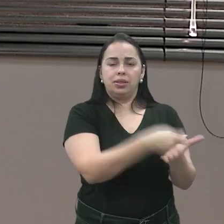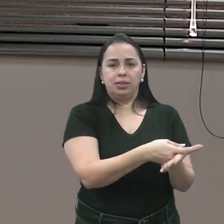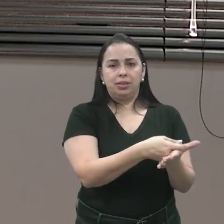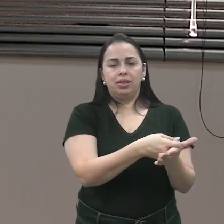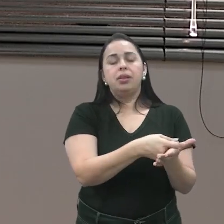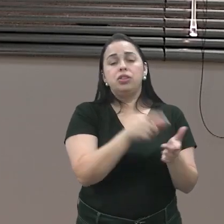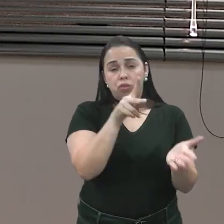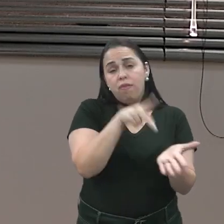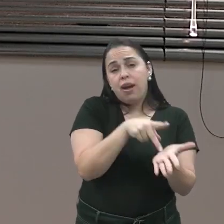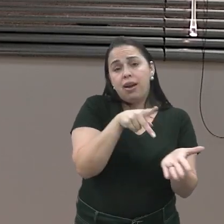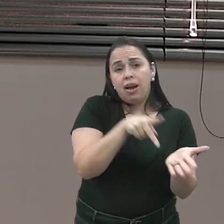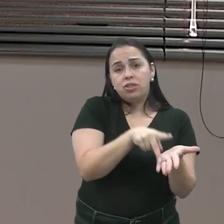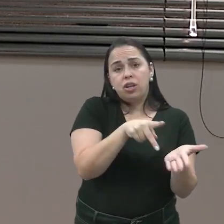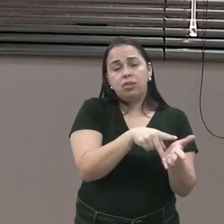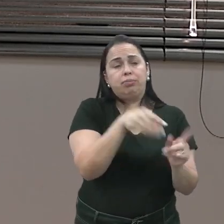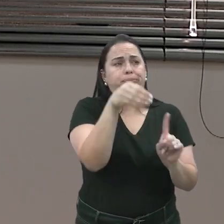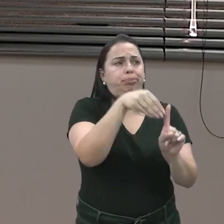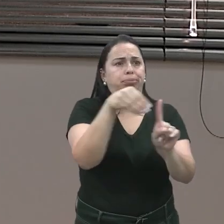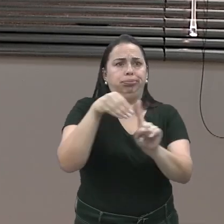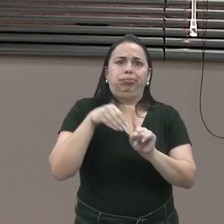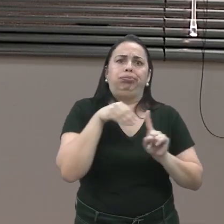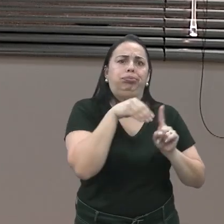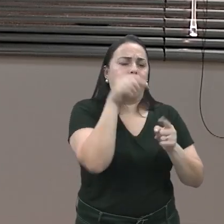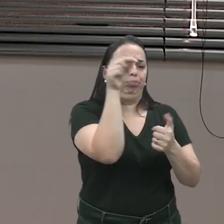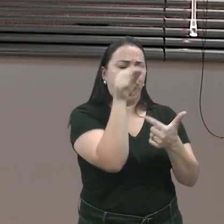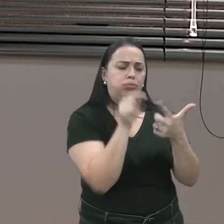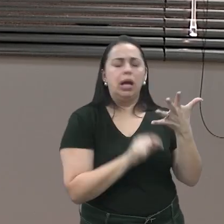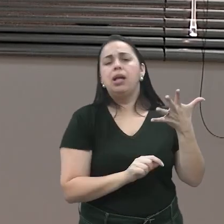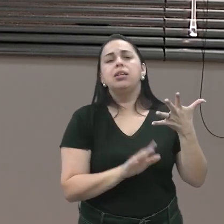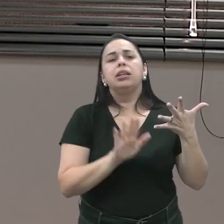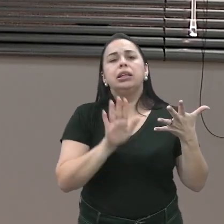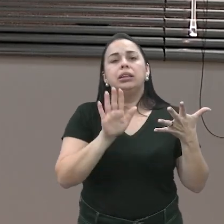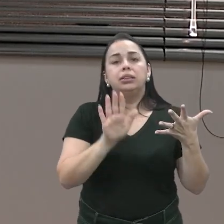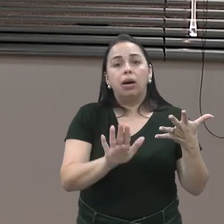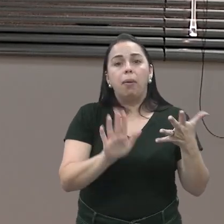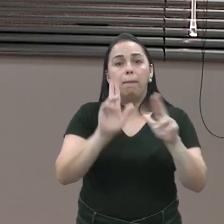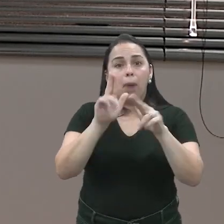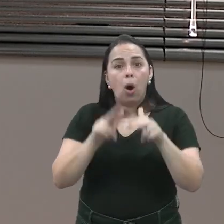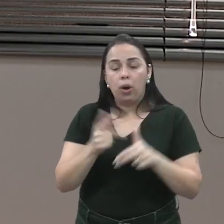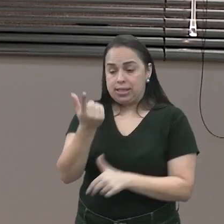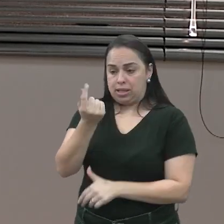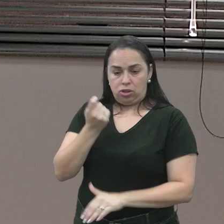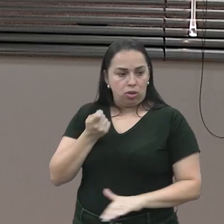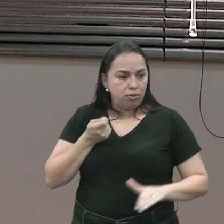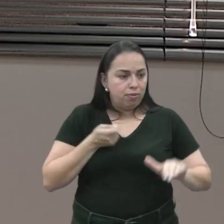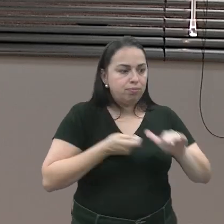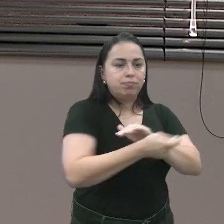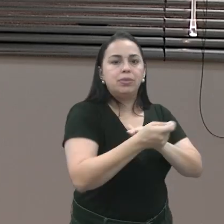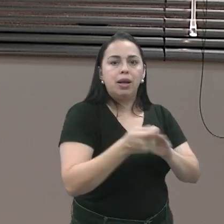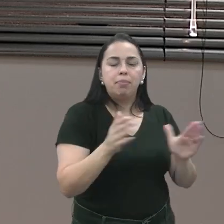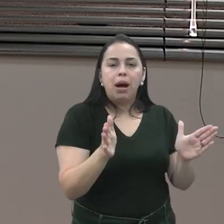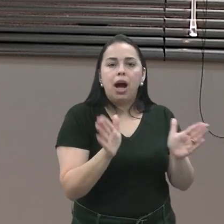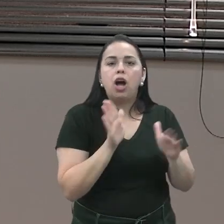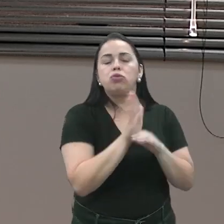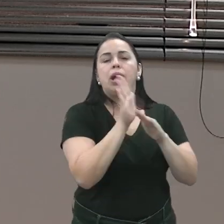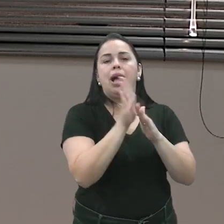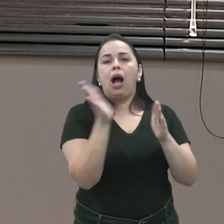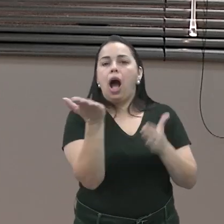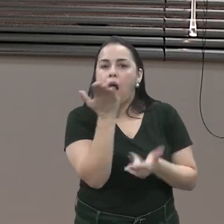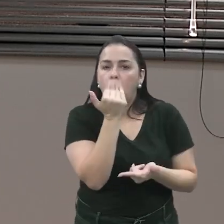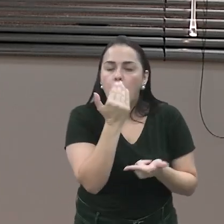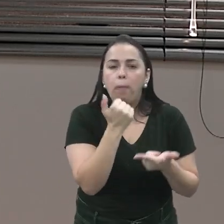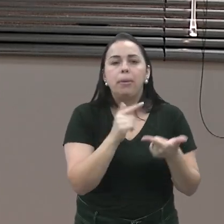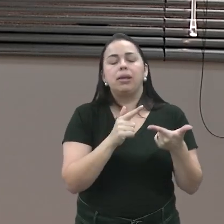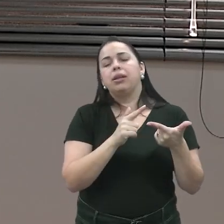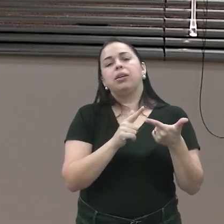para essa verba, são de extrema vulnerabilidade, né, de diversos níveis. Então, essa renda ela vem para